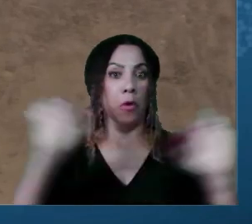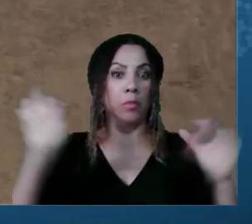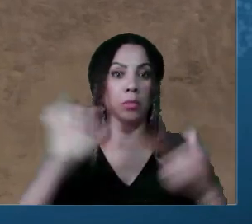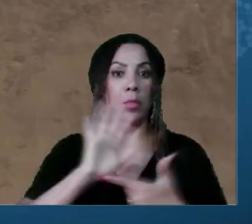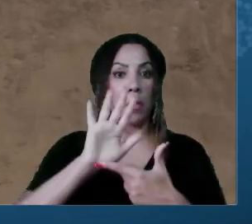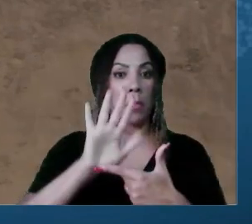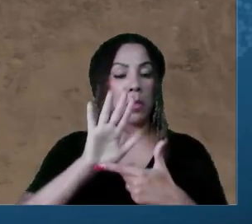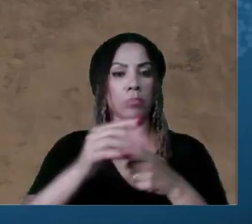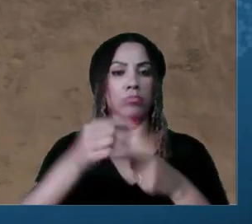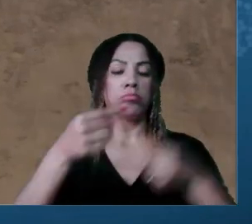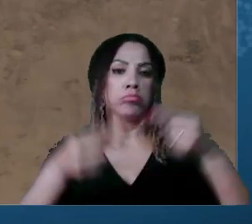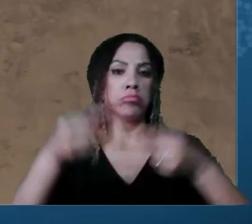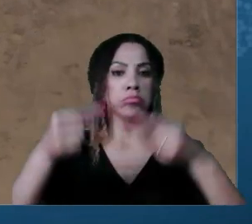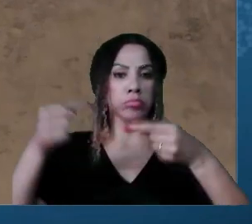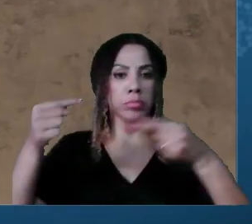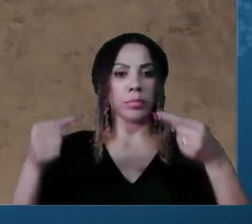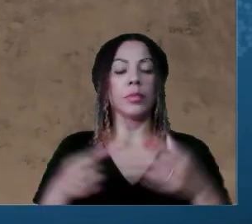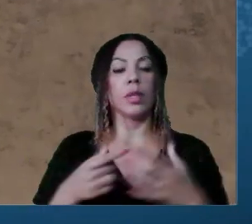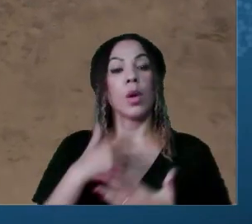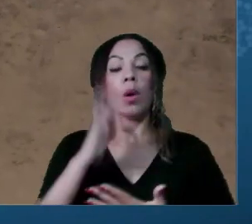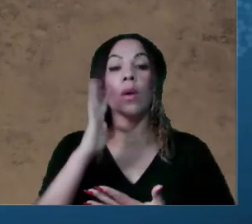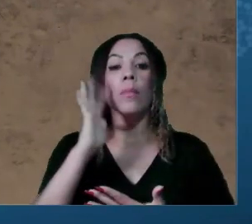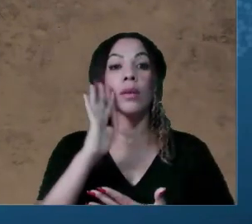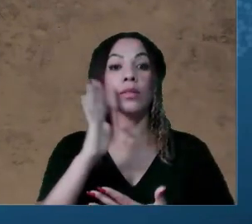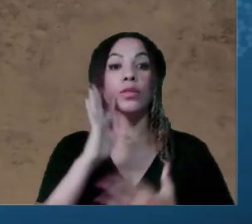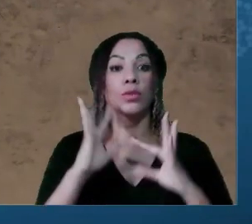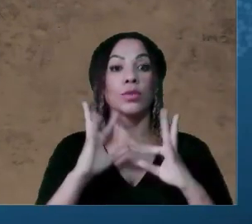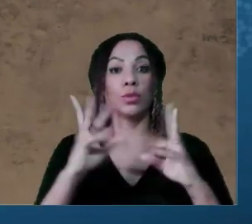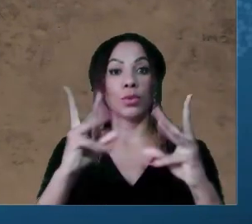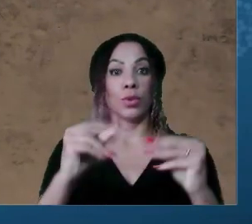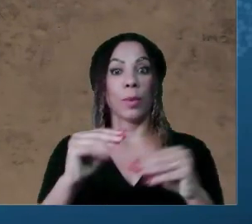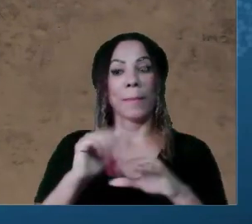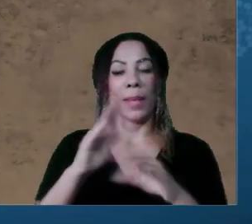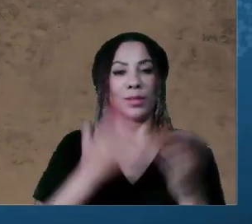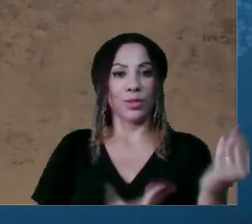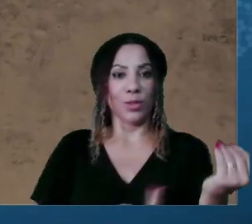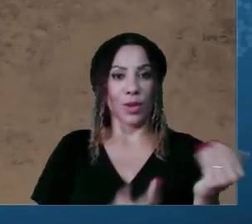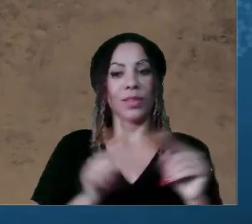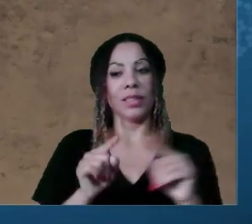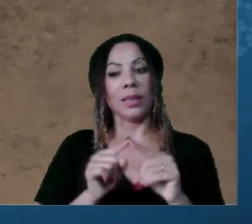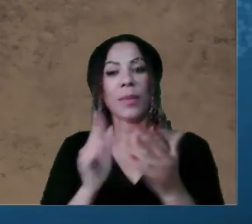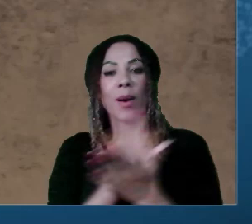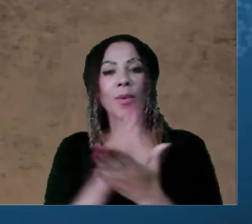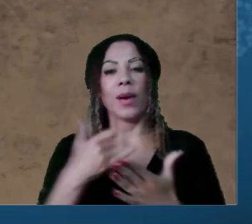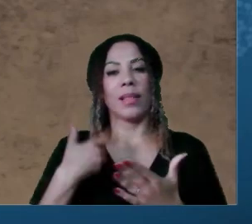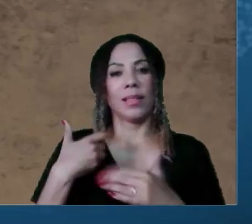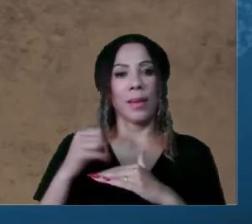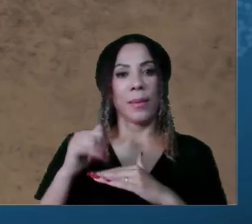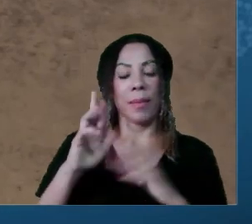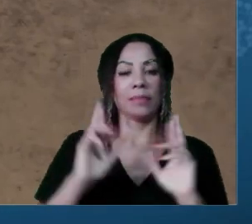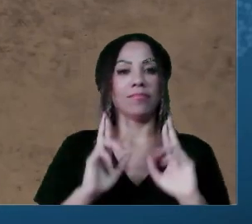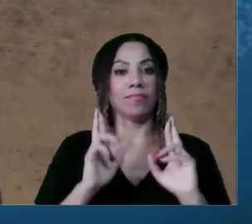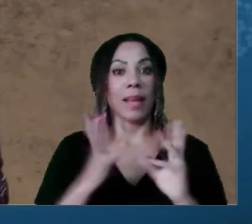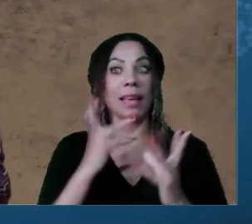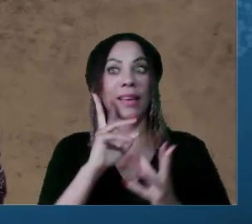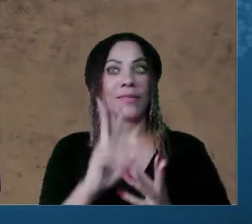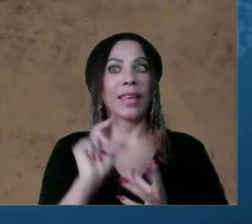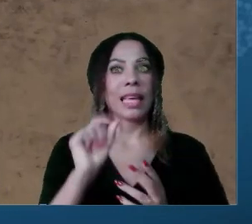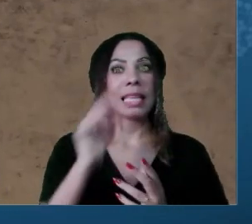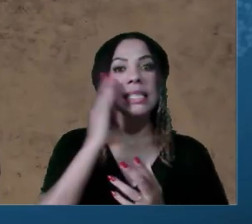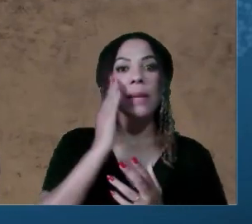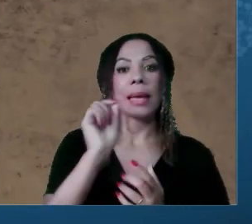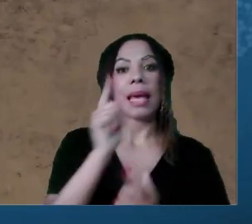discussões. Eu imagino que está todo mundo, os mais jovens e os não tão jovens, desejando ver quem que ganhou e quem que não